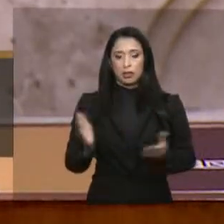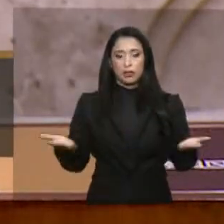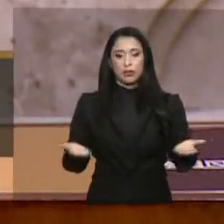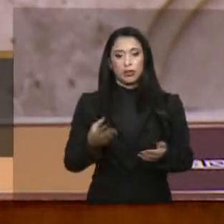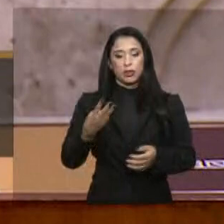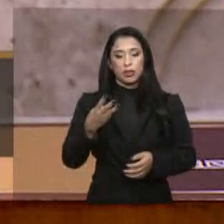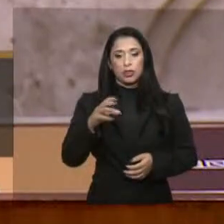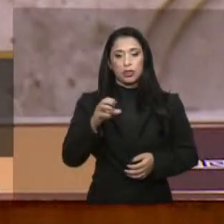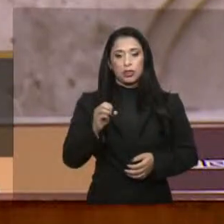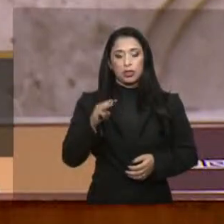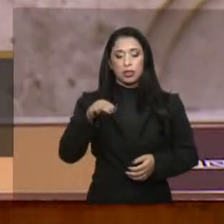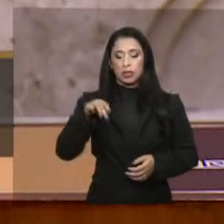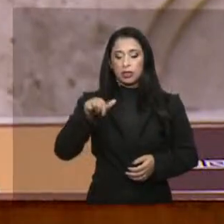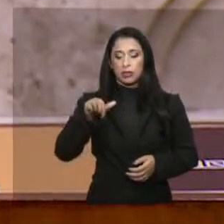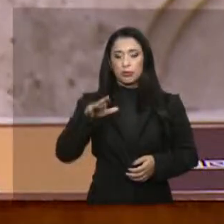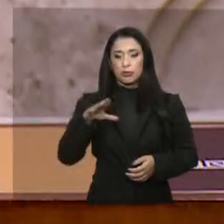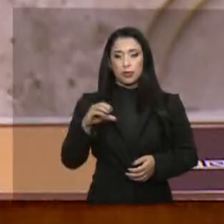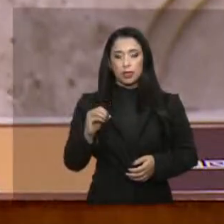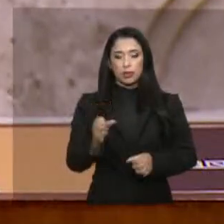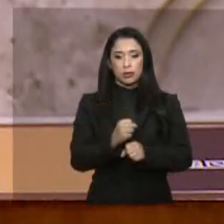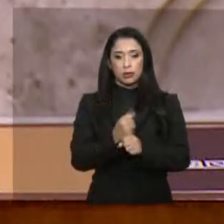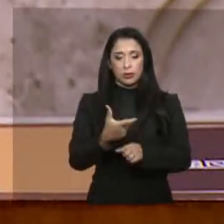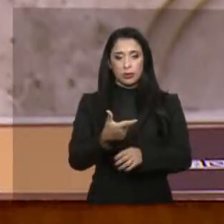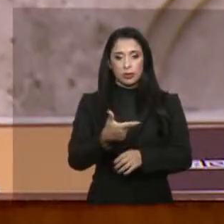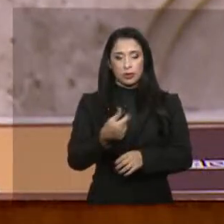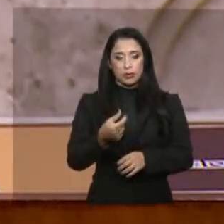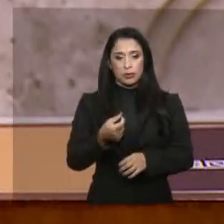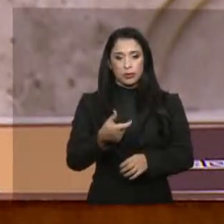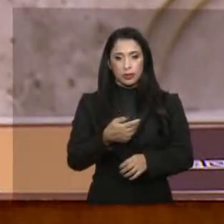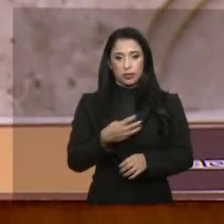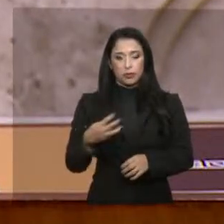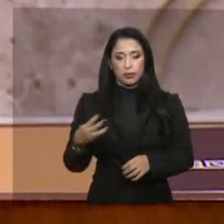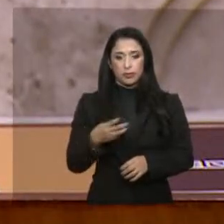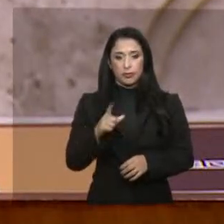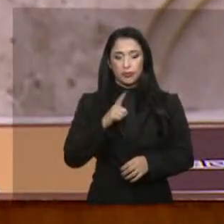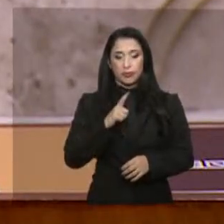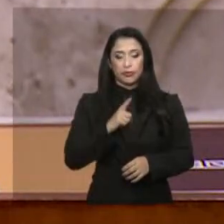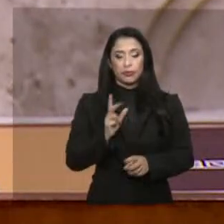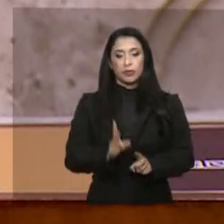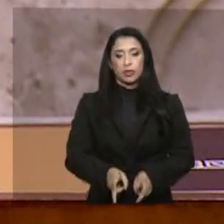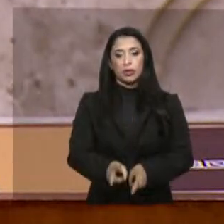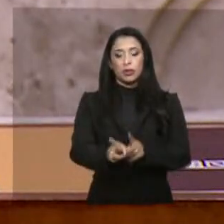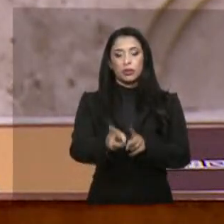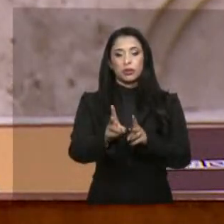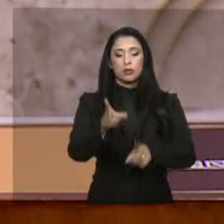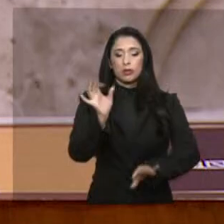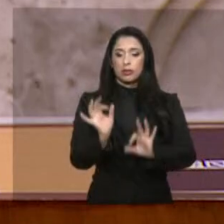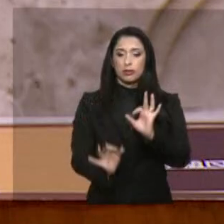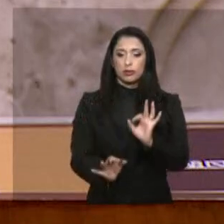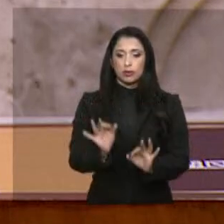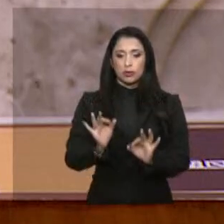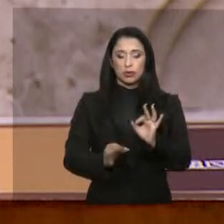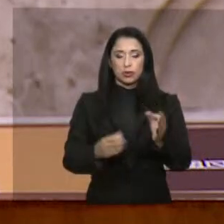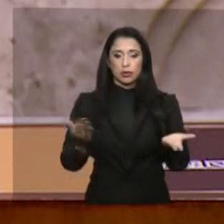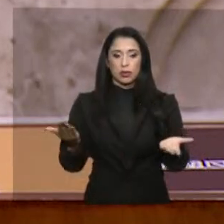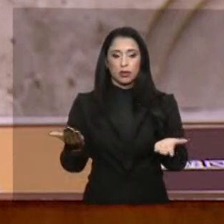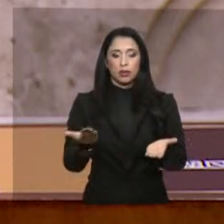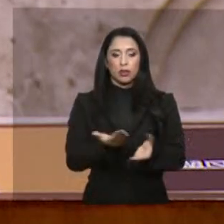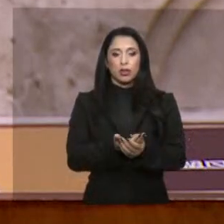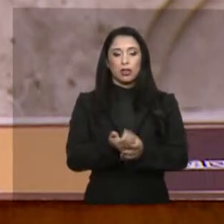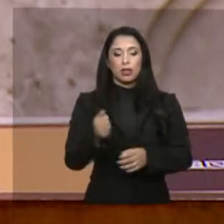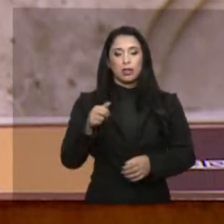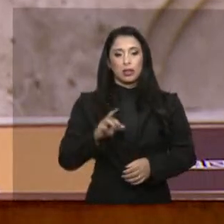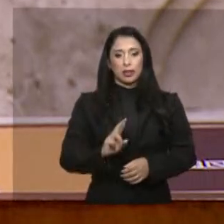30 de março de 2023. E apregou para continuidade de julgamento a ação